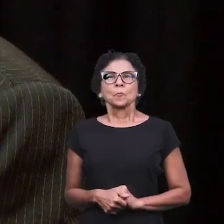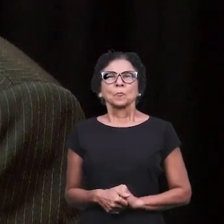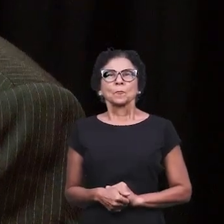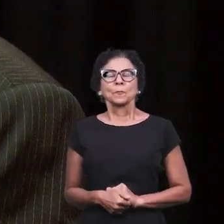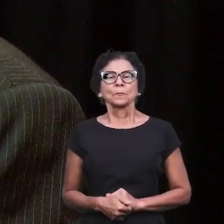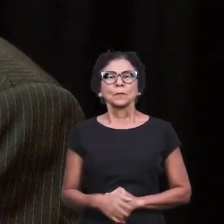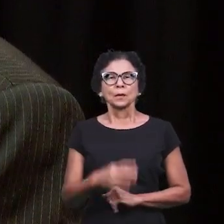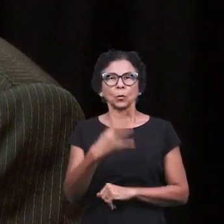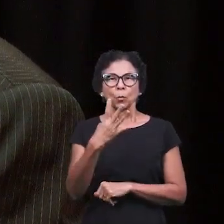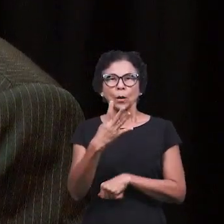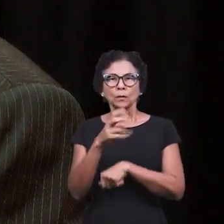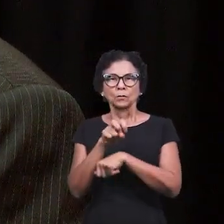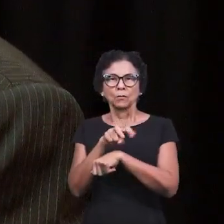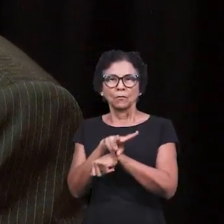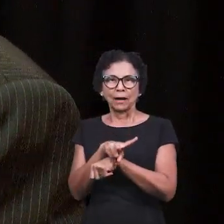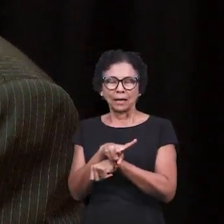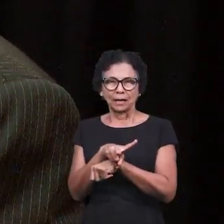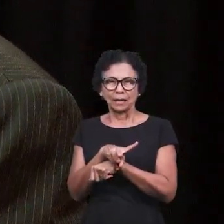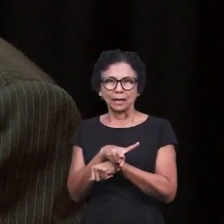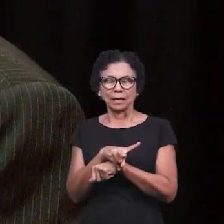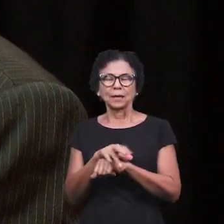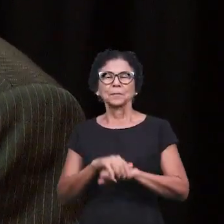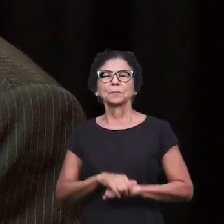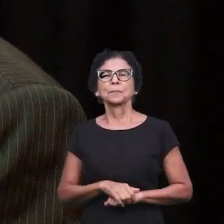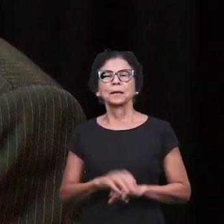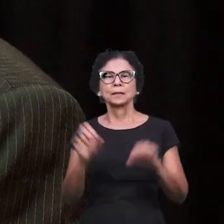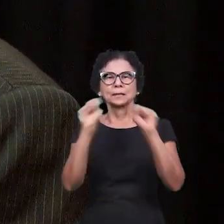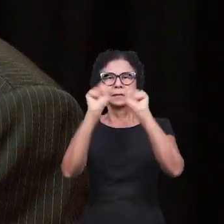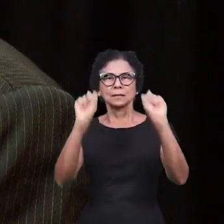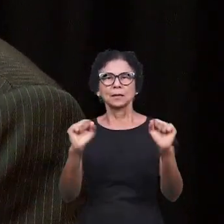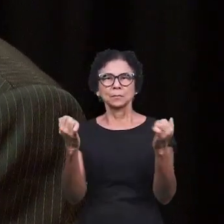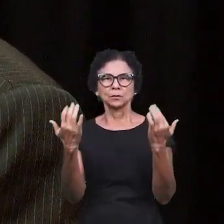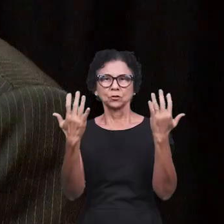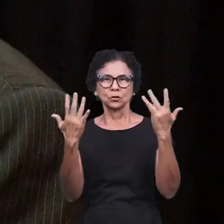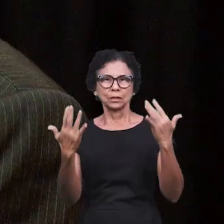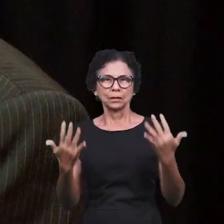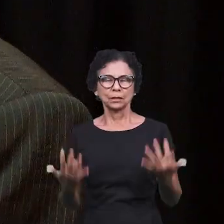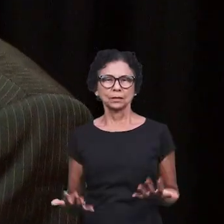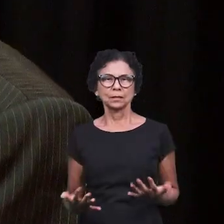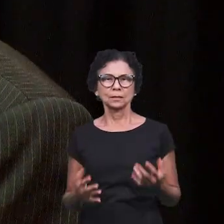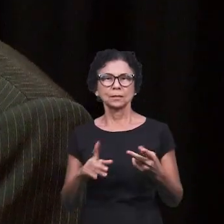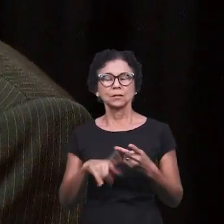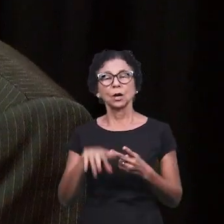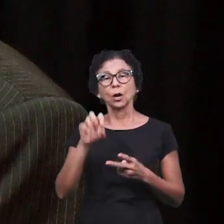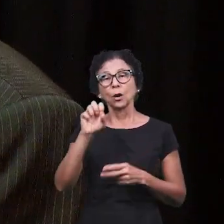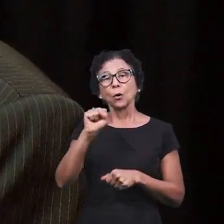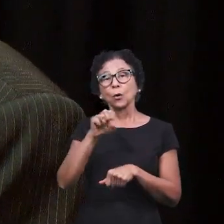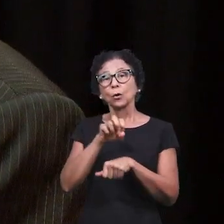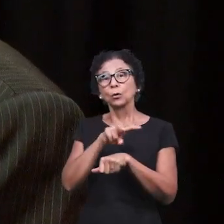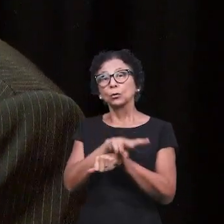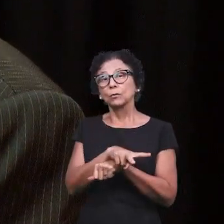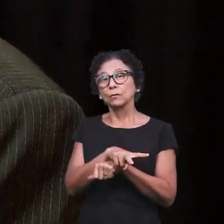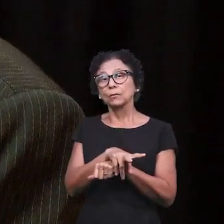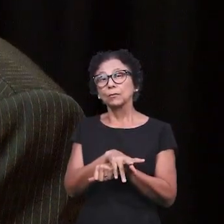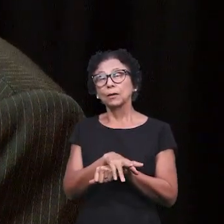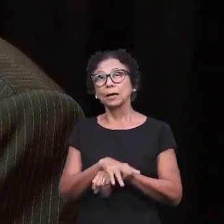Haviam 4 vagas para o cargo de analista que eu me inscrevi e haviam 8 vagas para o cargo